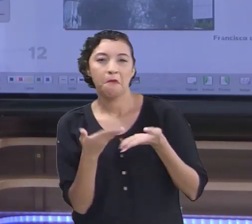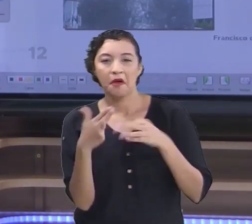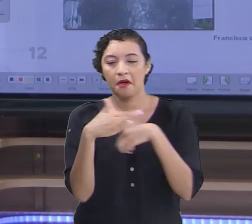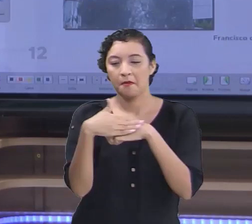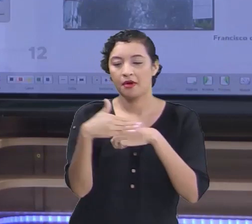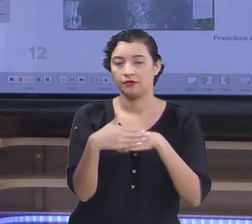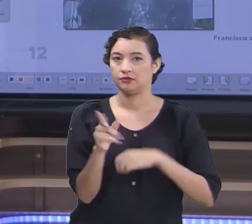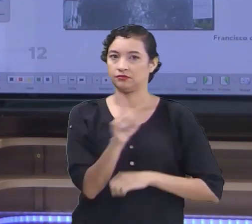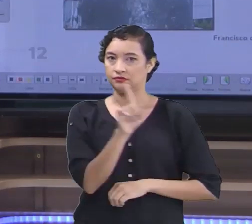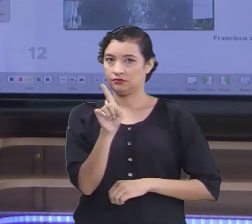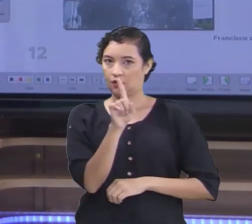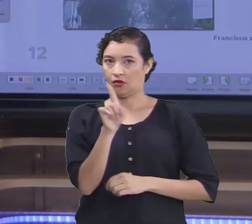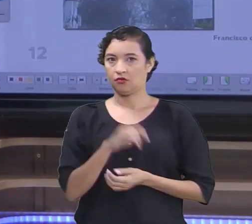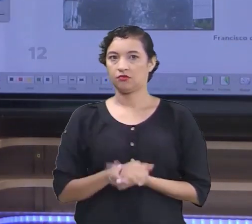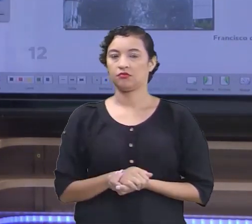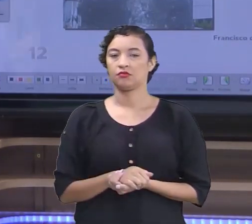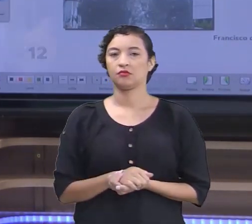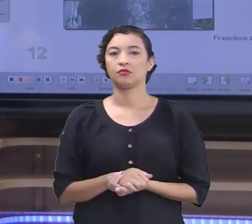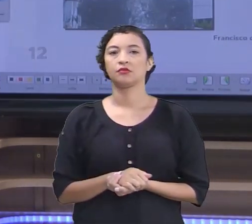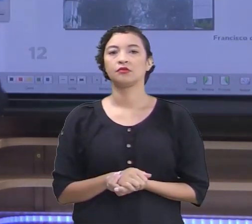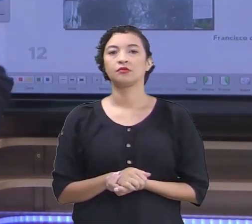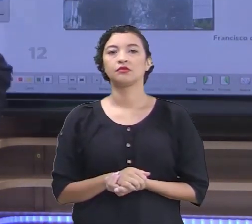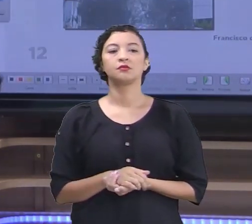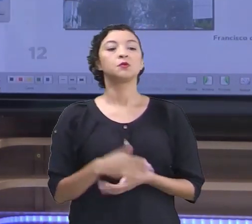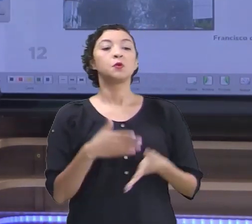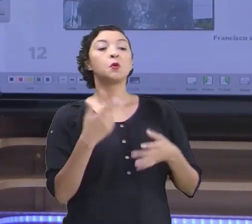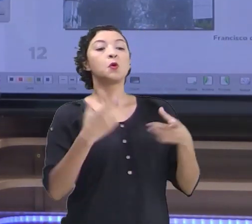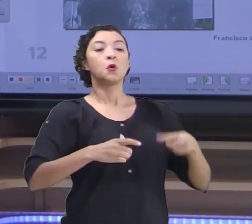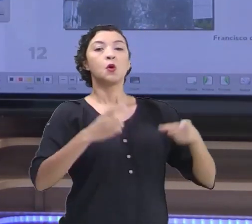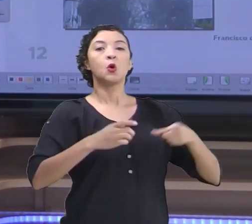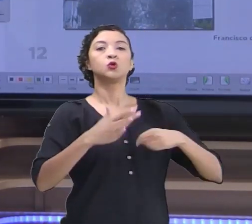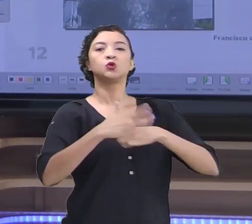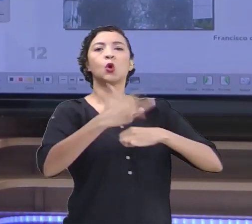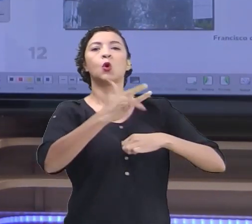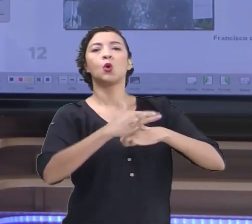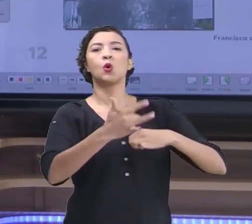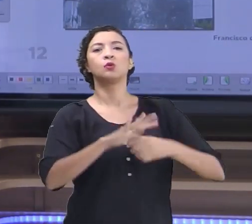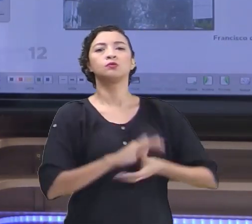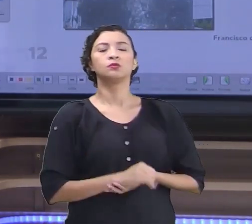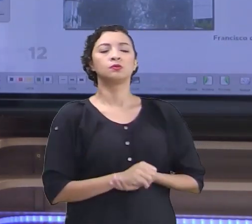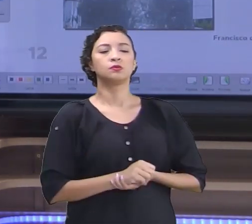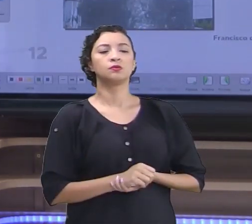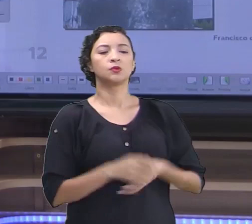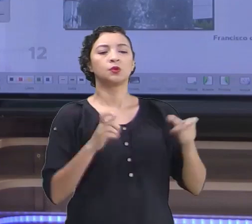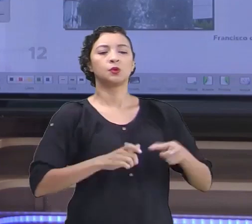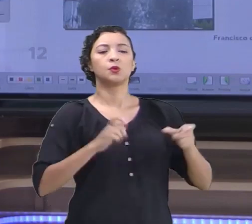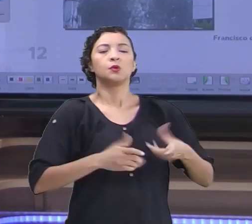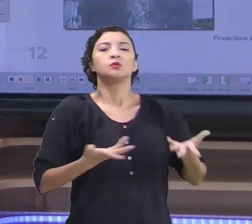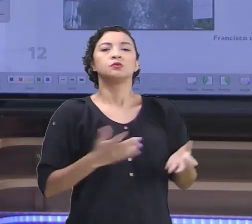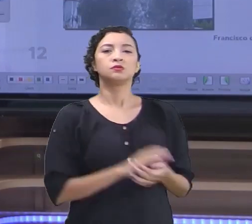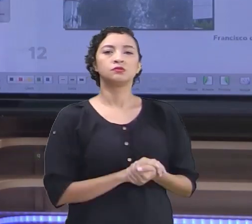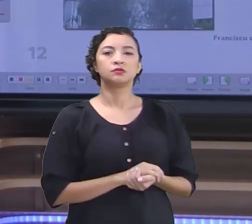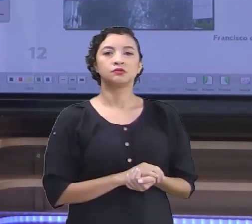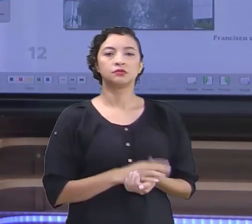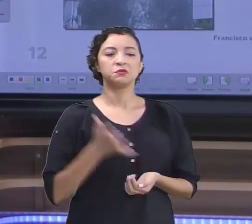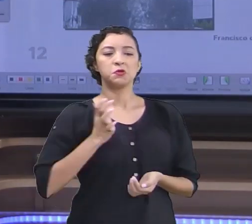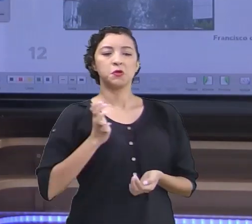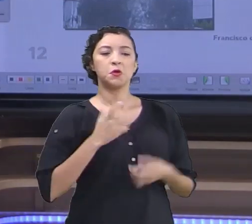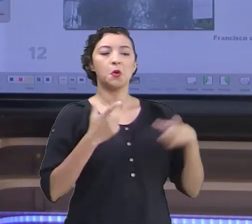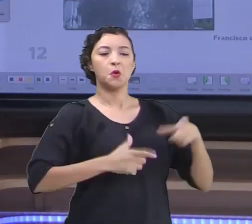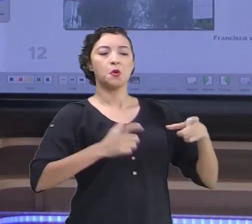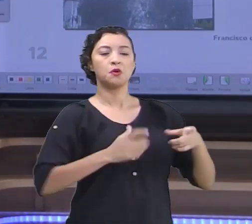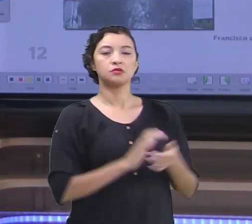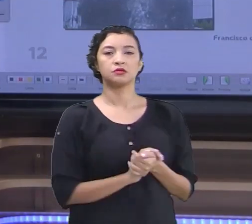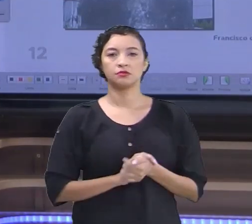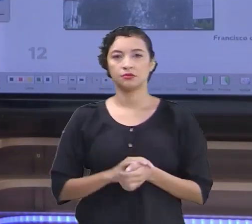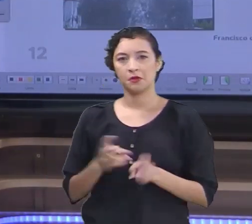Eles chegavam lá e perguntavam assim: onde é que tem ouro aqui? Onde é que tem coisas preciosas? Os índios: Senhor, nós